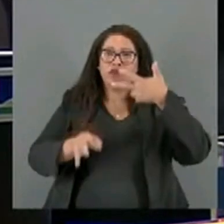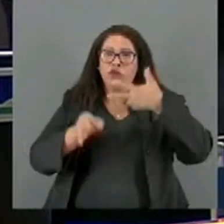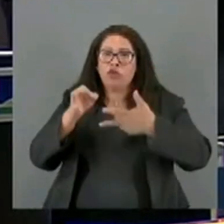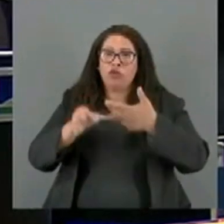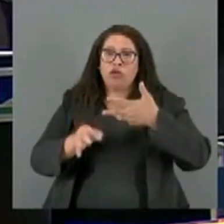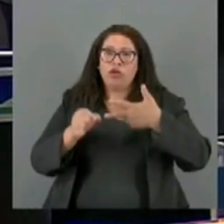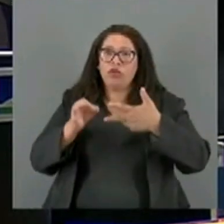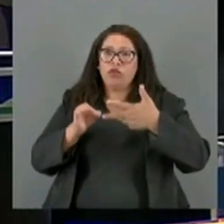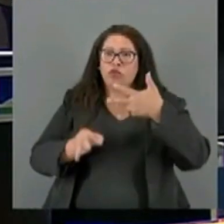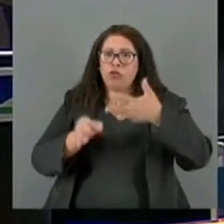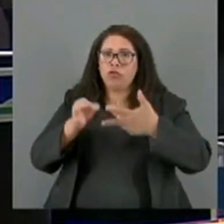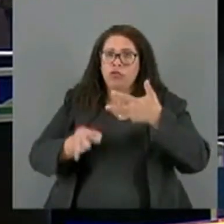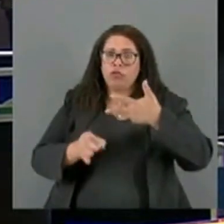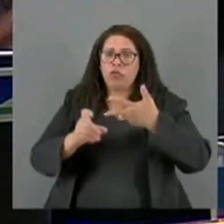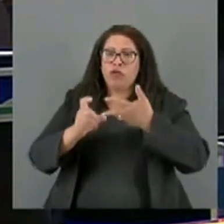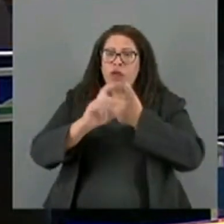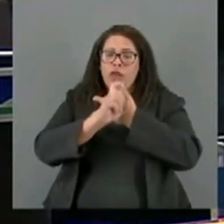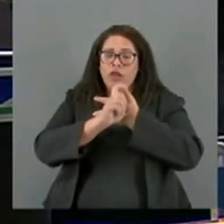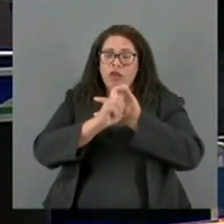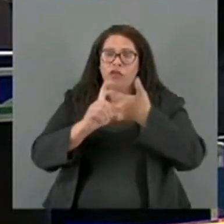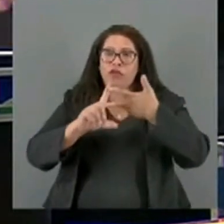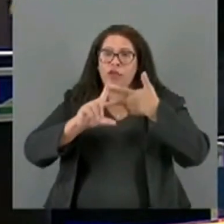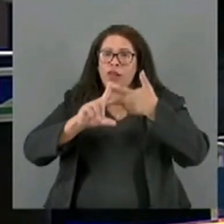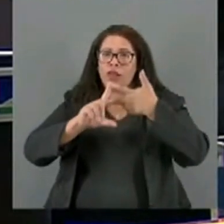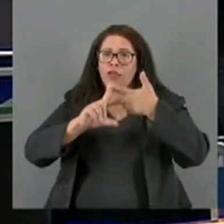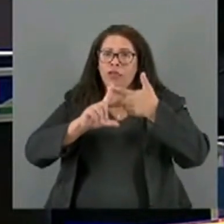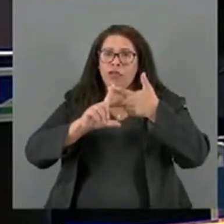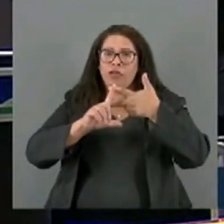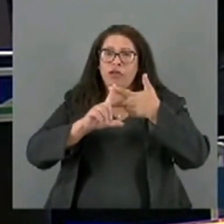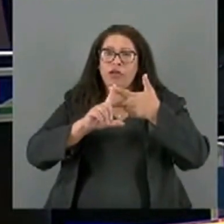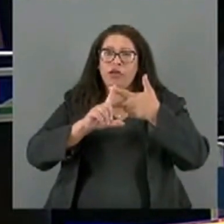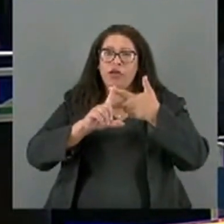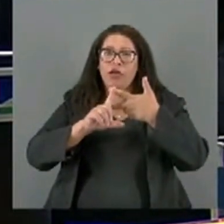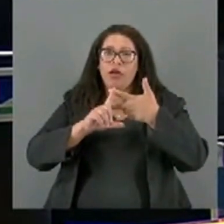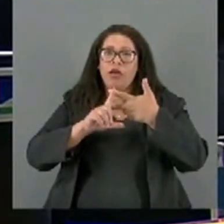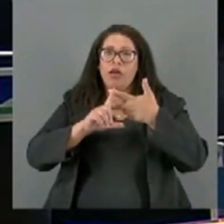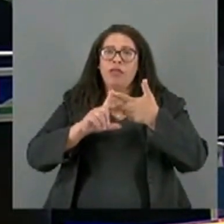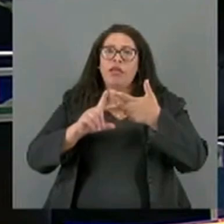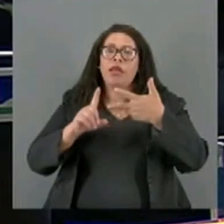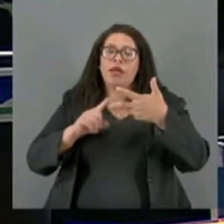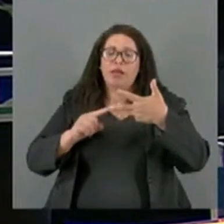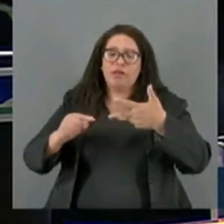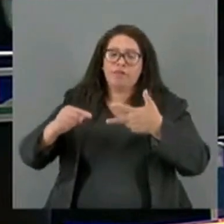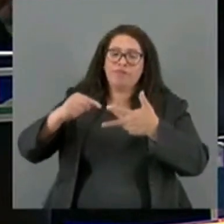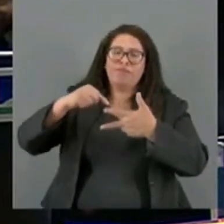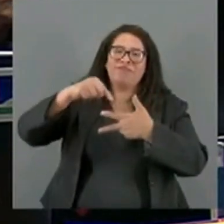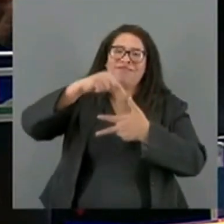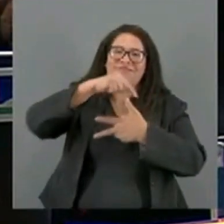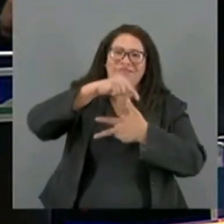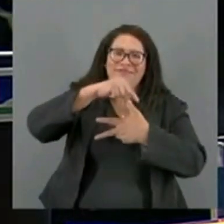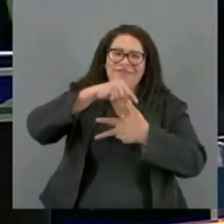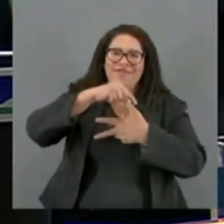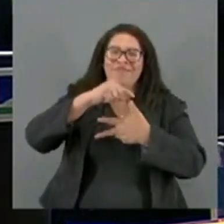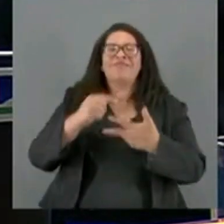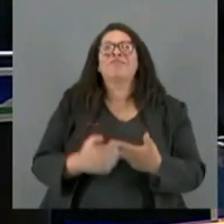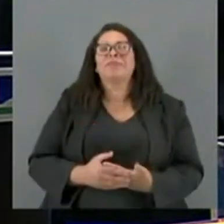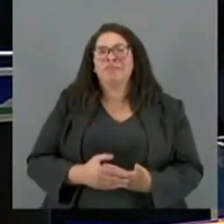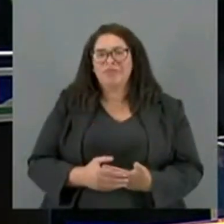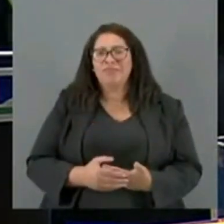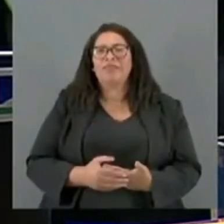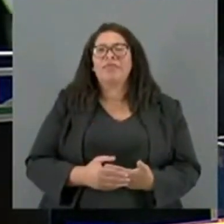Poder Judiciário, Executivo e Legislativo, nesta ordem. Na primeira